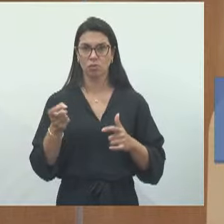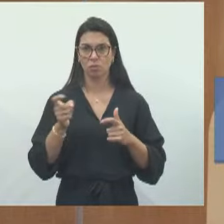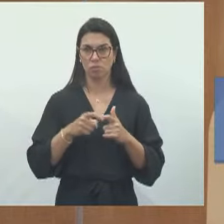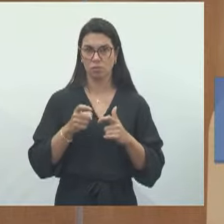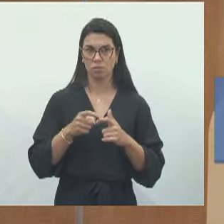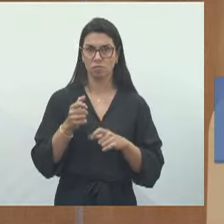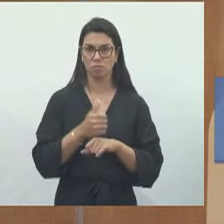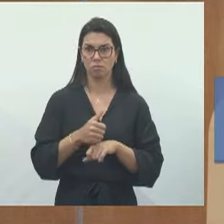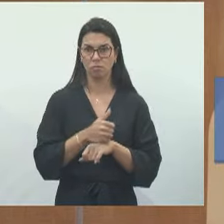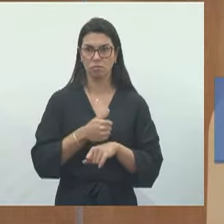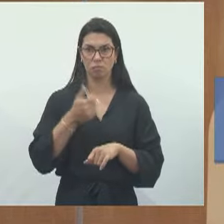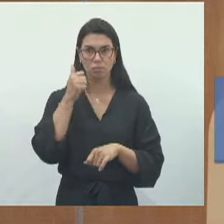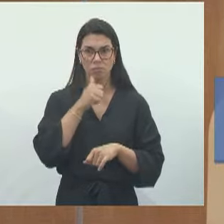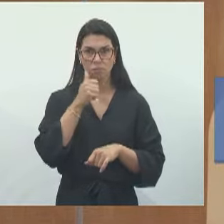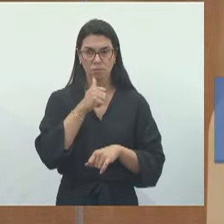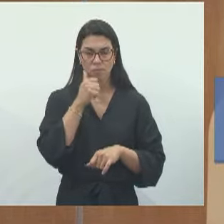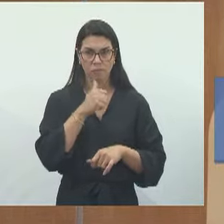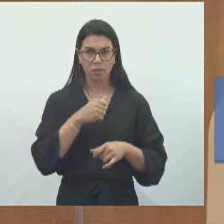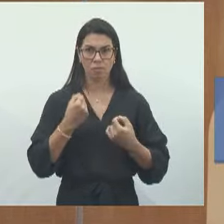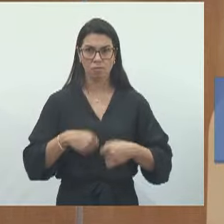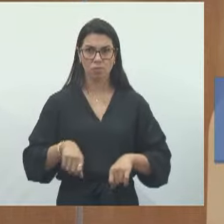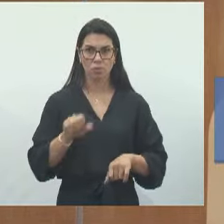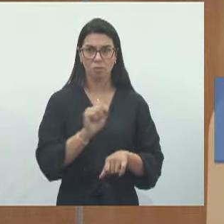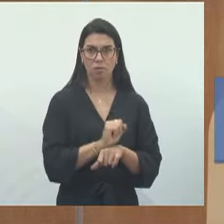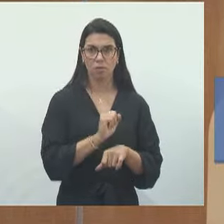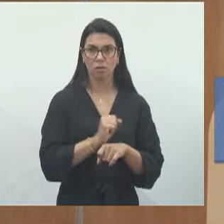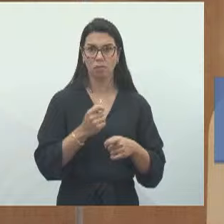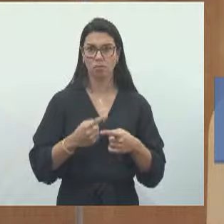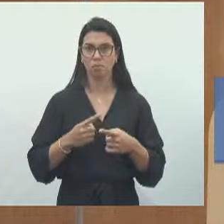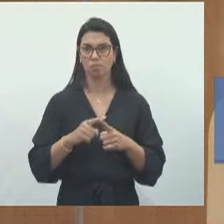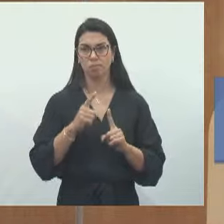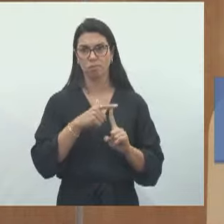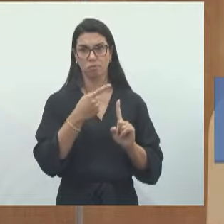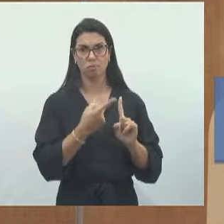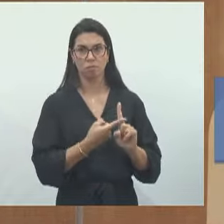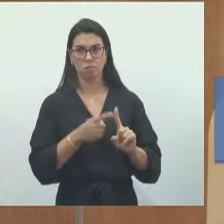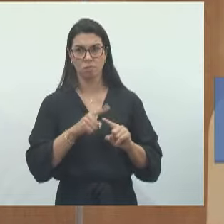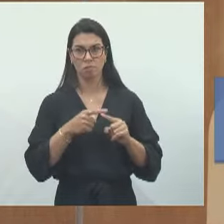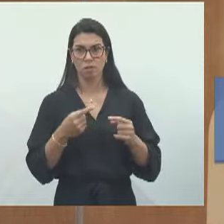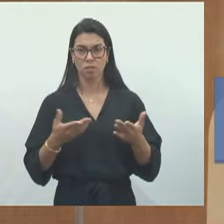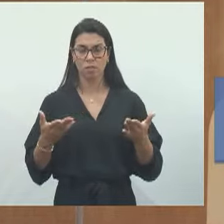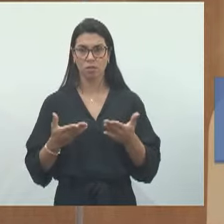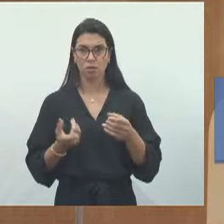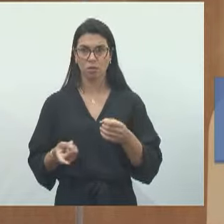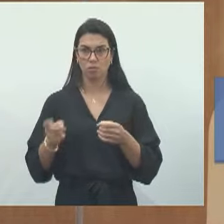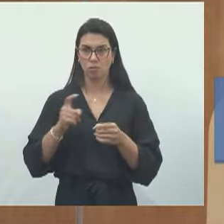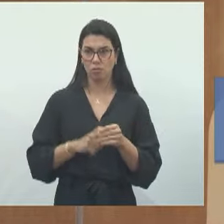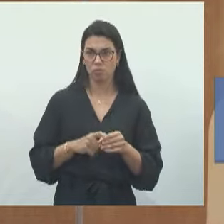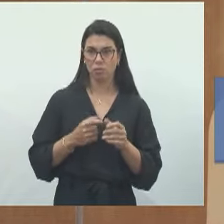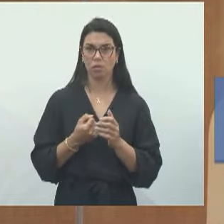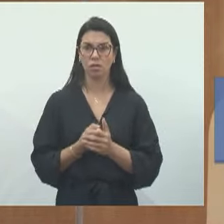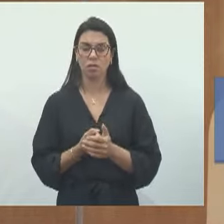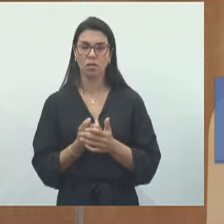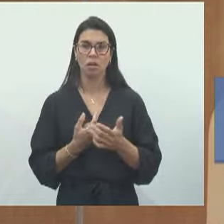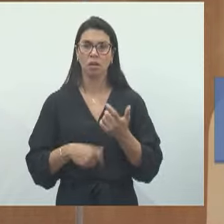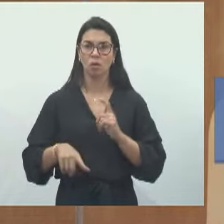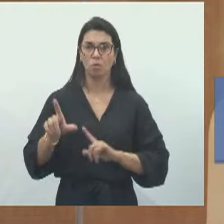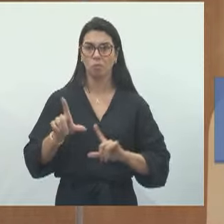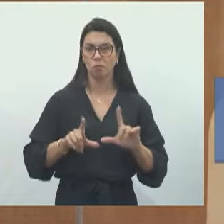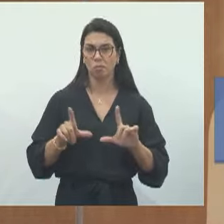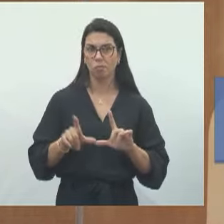com um problemão de médico, e não é só lá não, outros lugares também, né, e com essa volta, com esse programa, né, dos médicos cubanos, vai